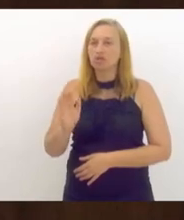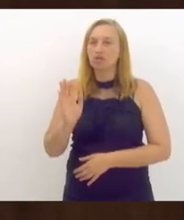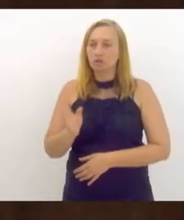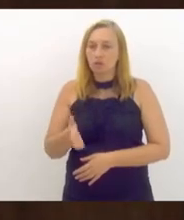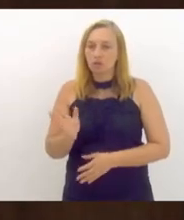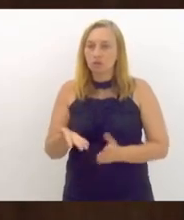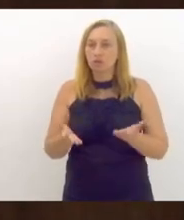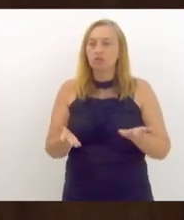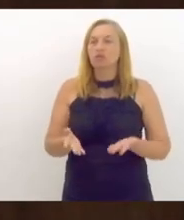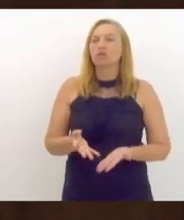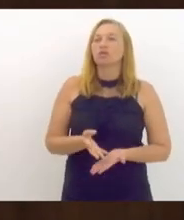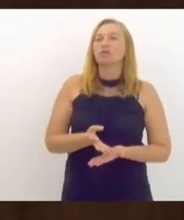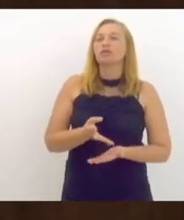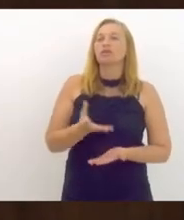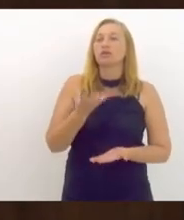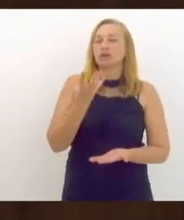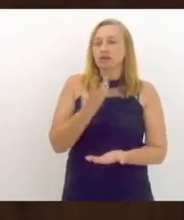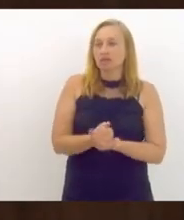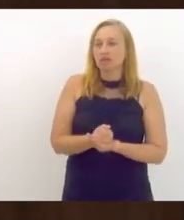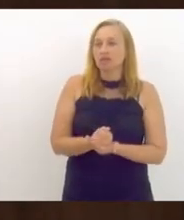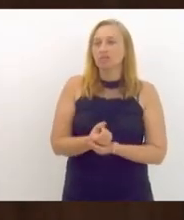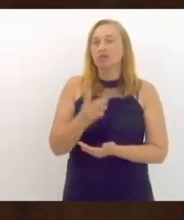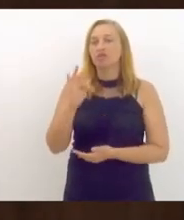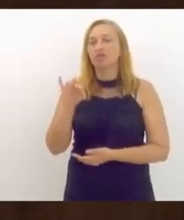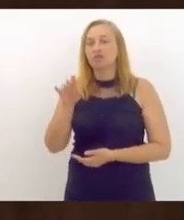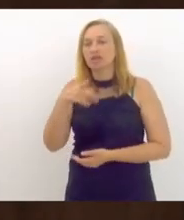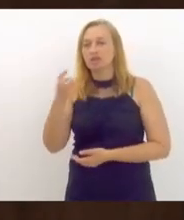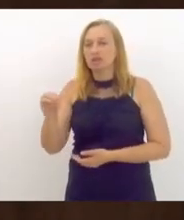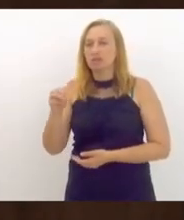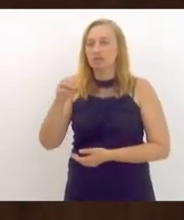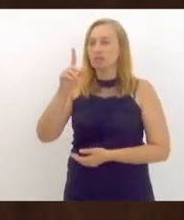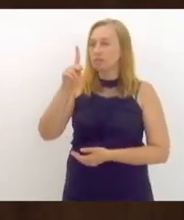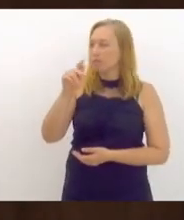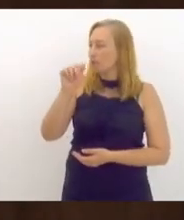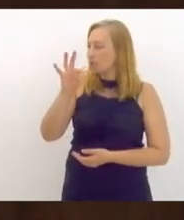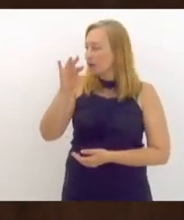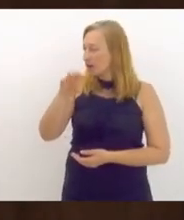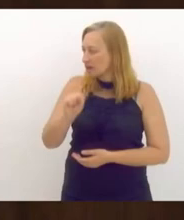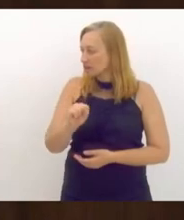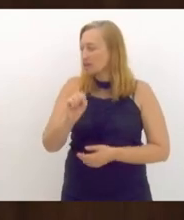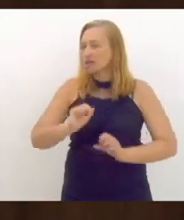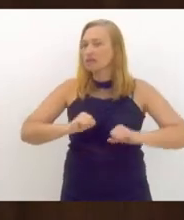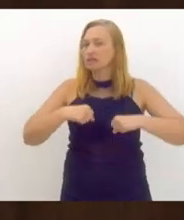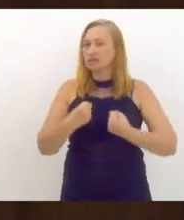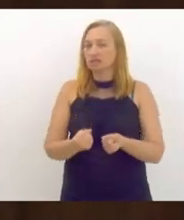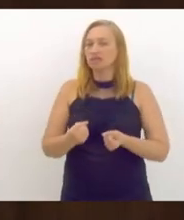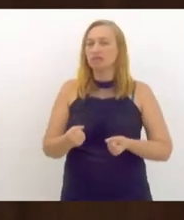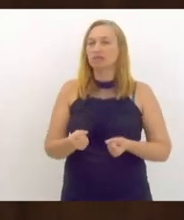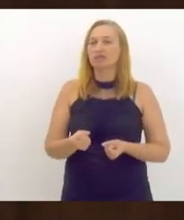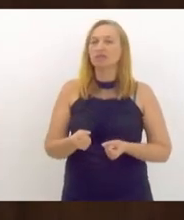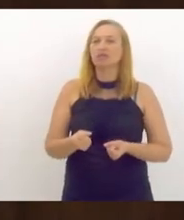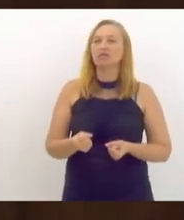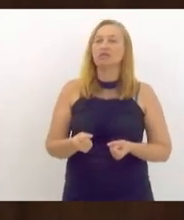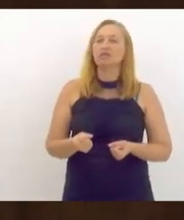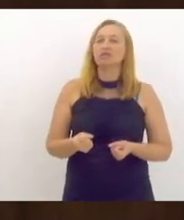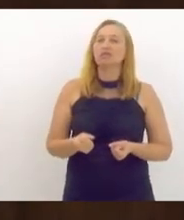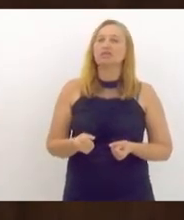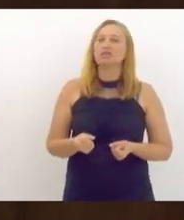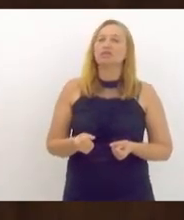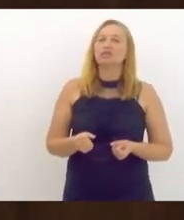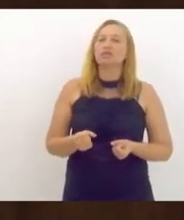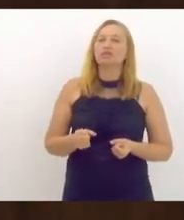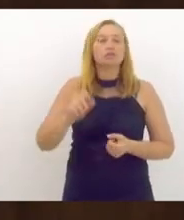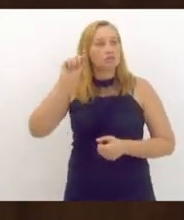hoje pela Fundação Palmares e, desde então, ela defendia e abrigava os